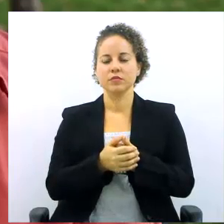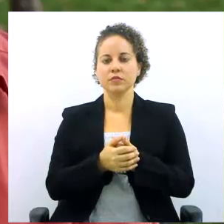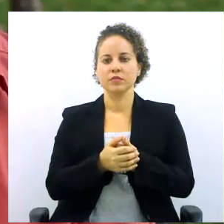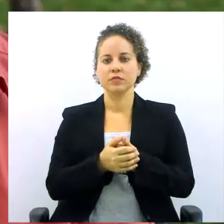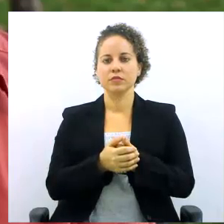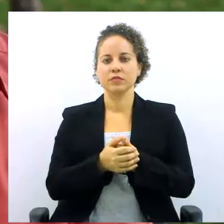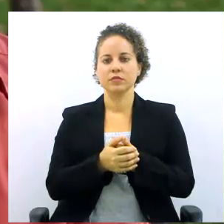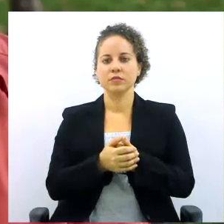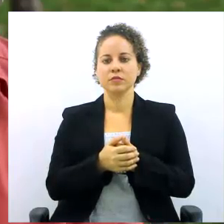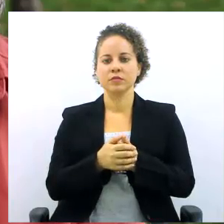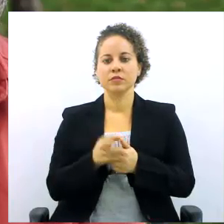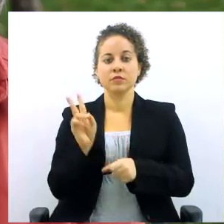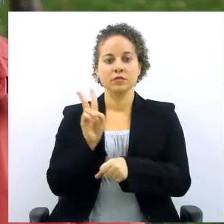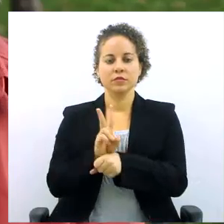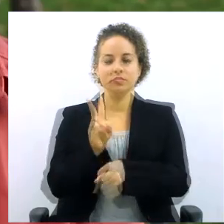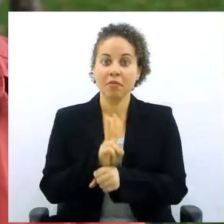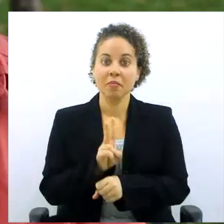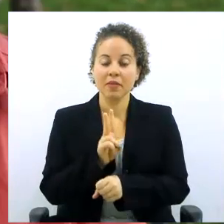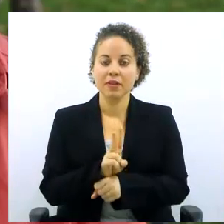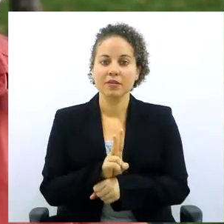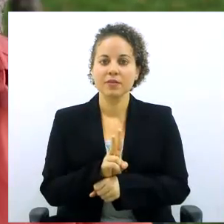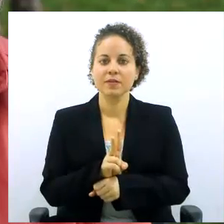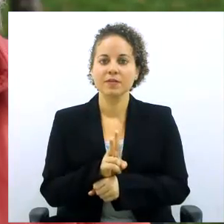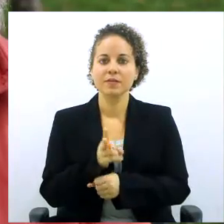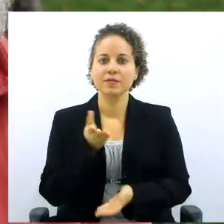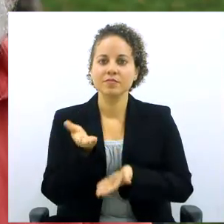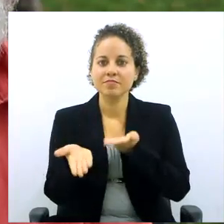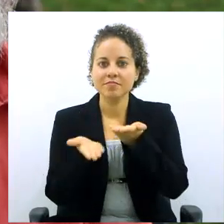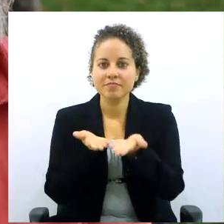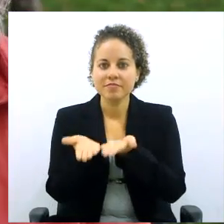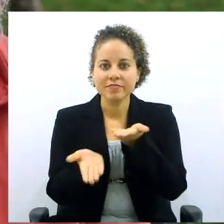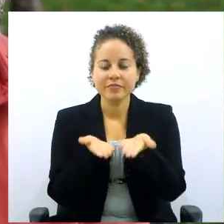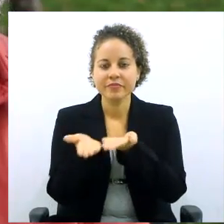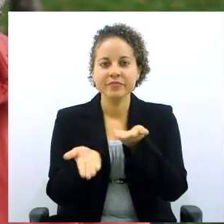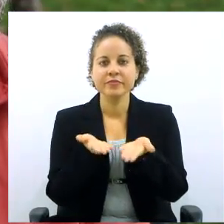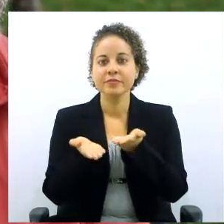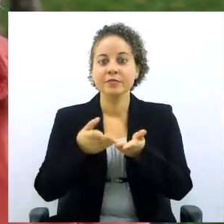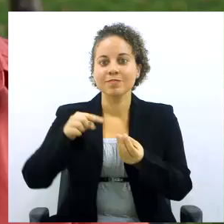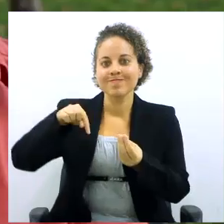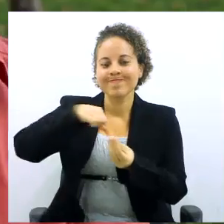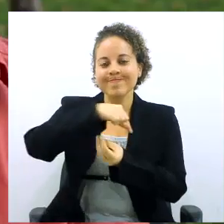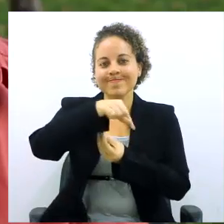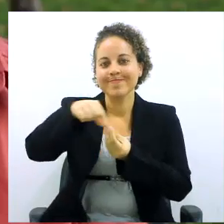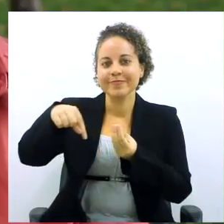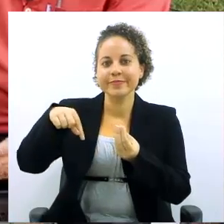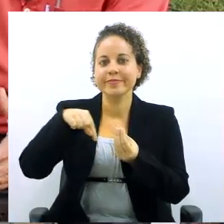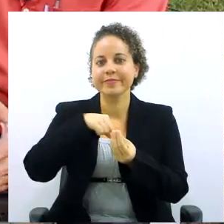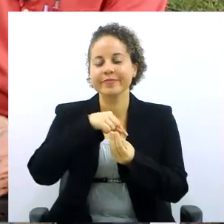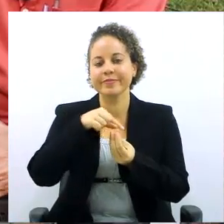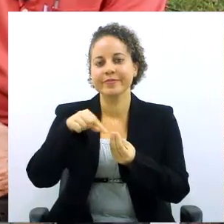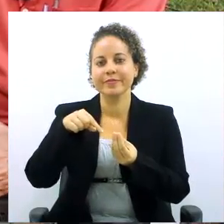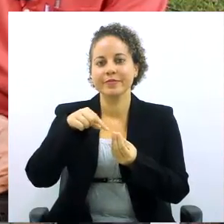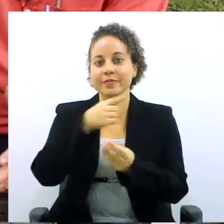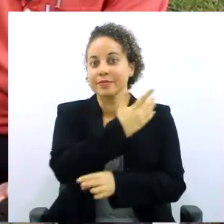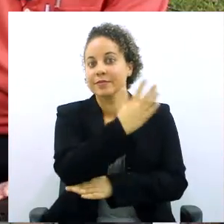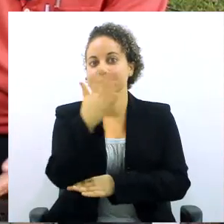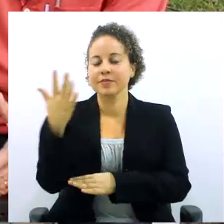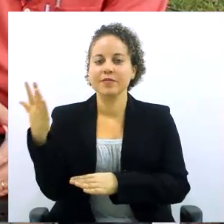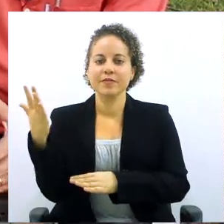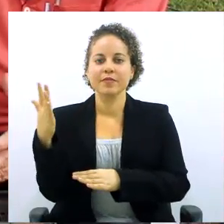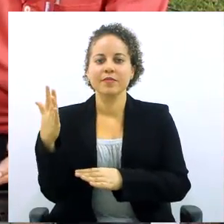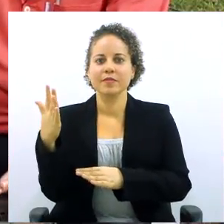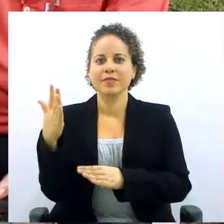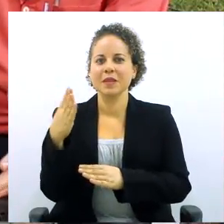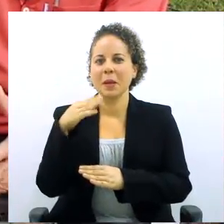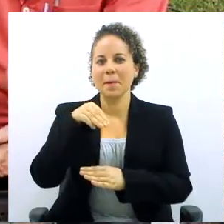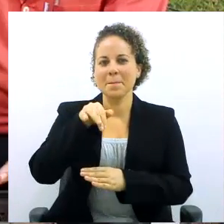o tratamento do que está em nossa volta, né? É o meio ambiente, né? Hoje a gente diz,